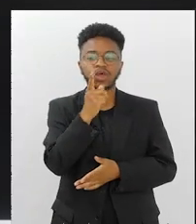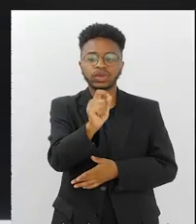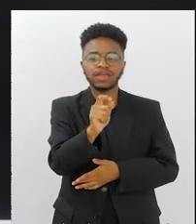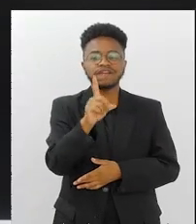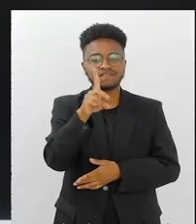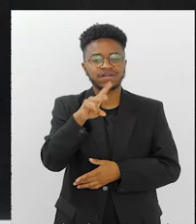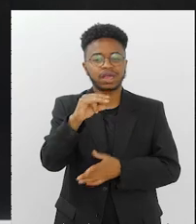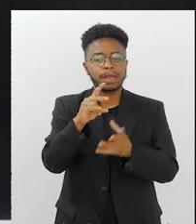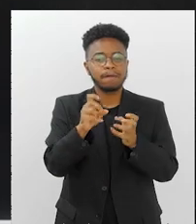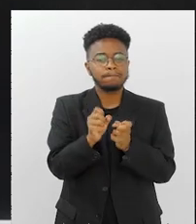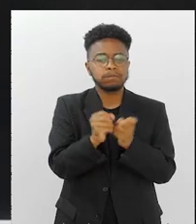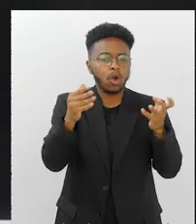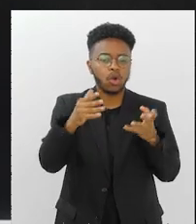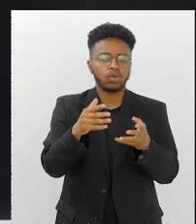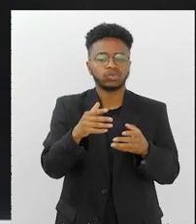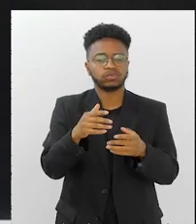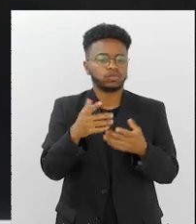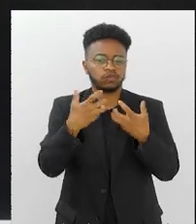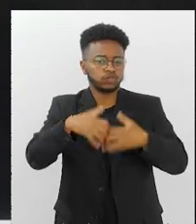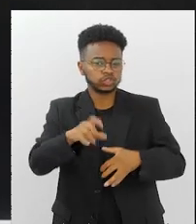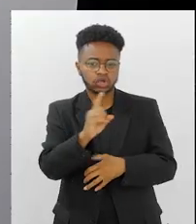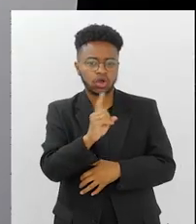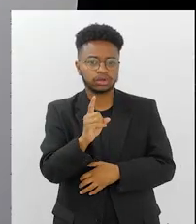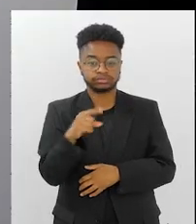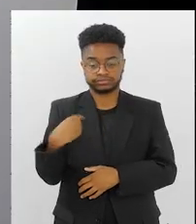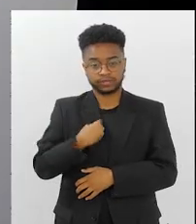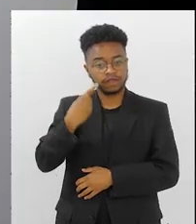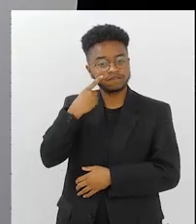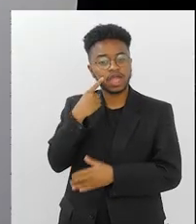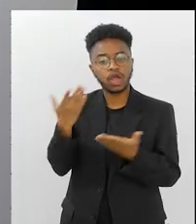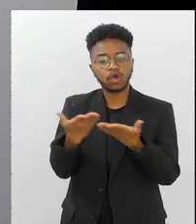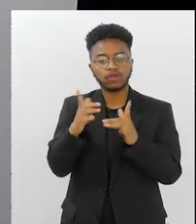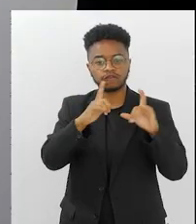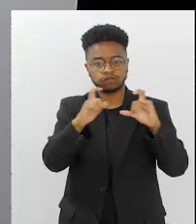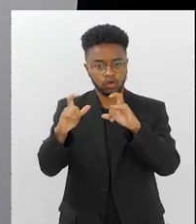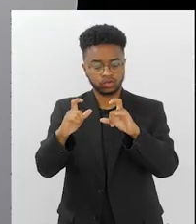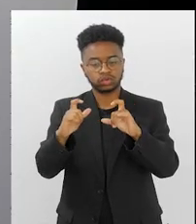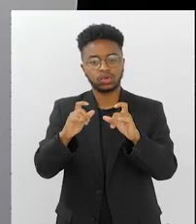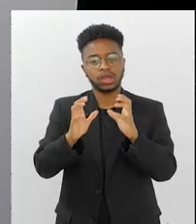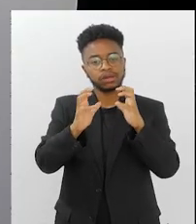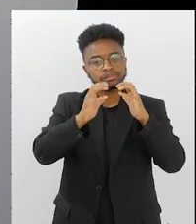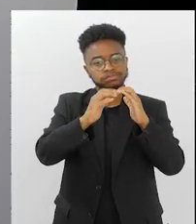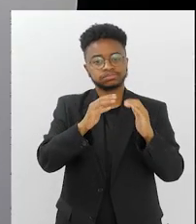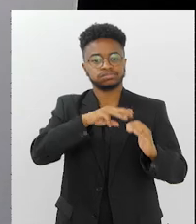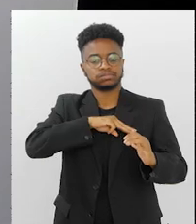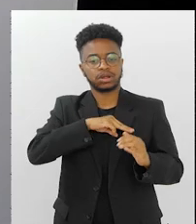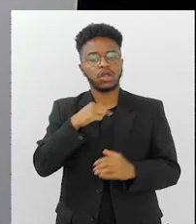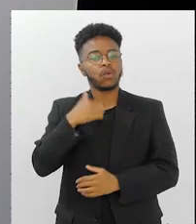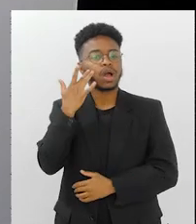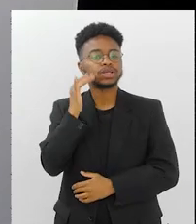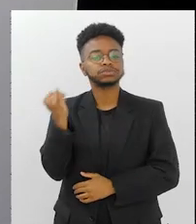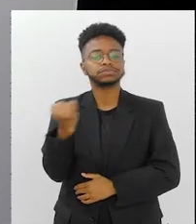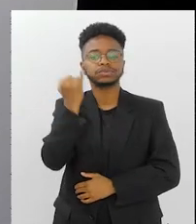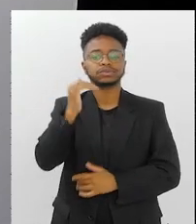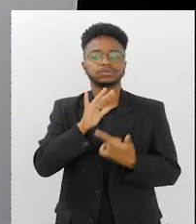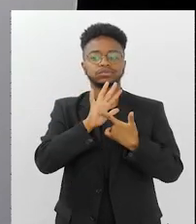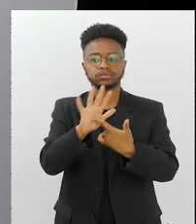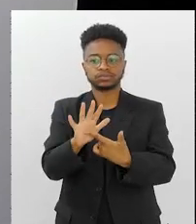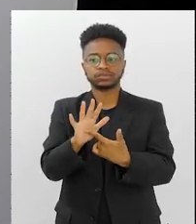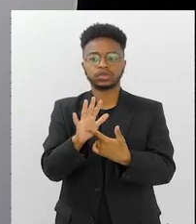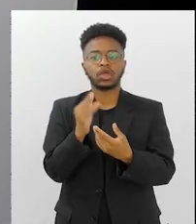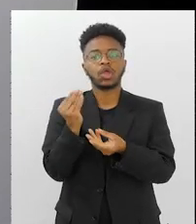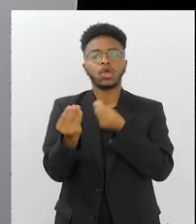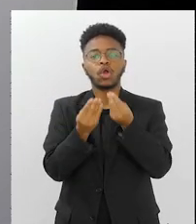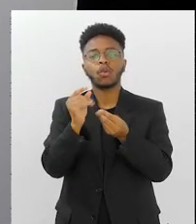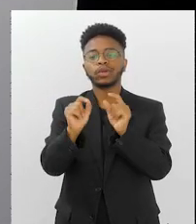furar aquilo vai não vai funcionar enfim vamos ver as fotos desse trabalho do Império Serrano que eu acho que é importante pontuar a a